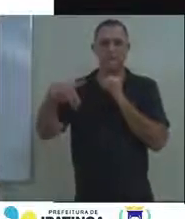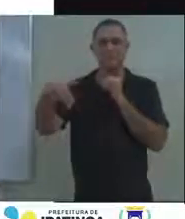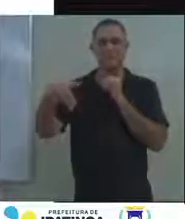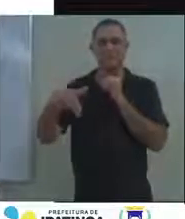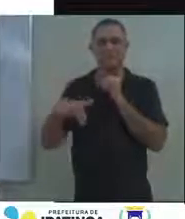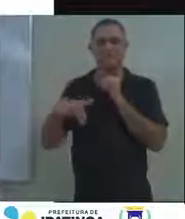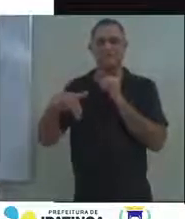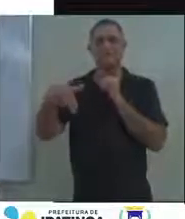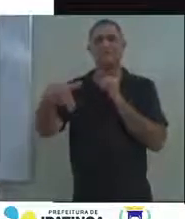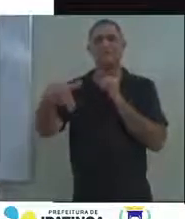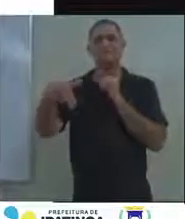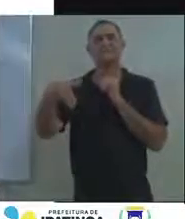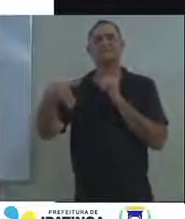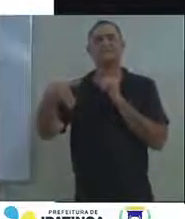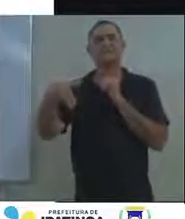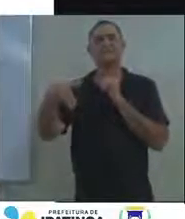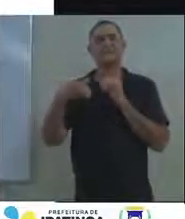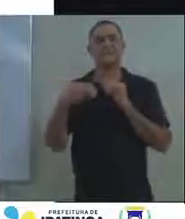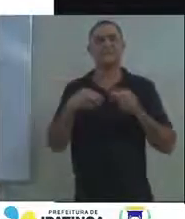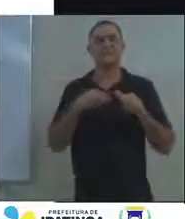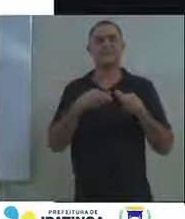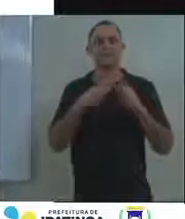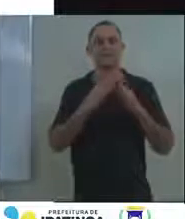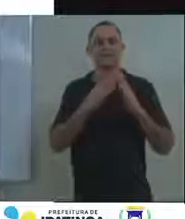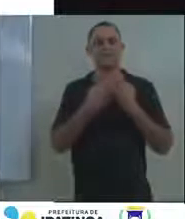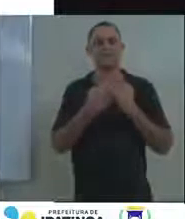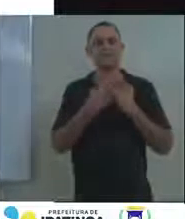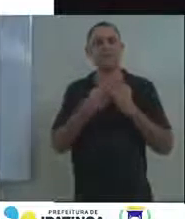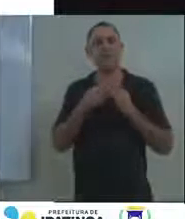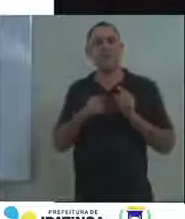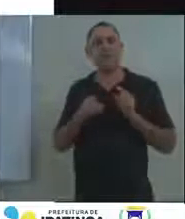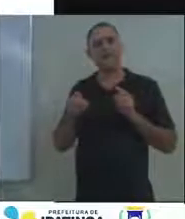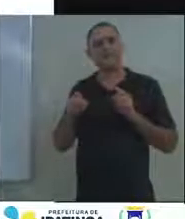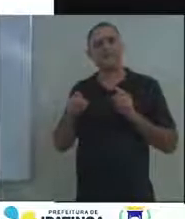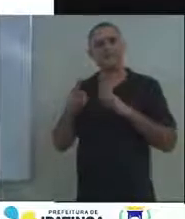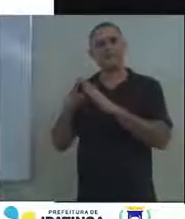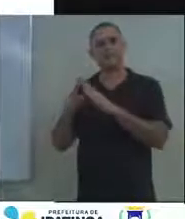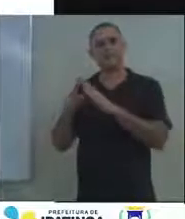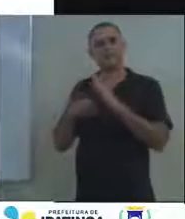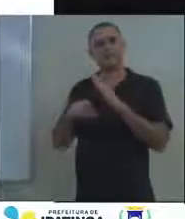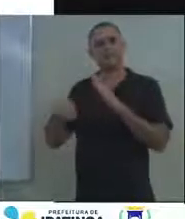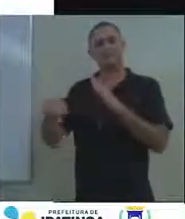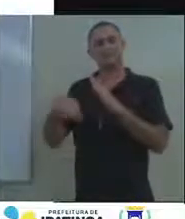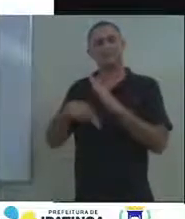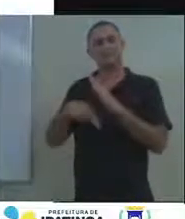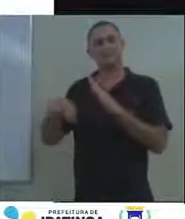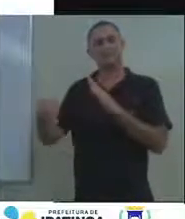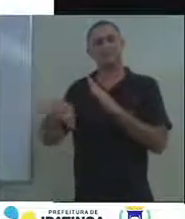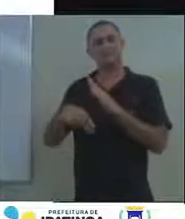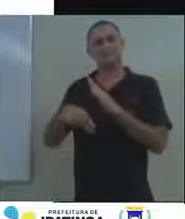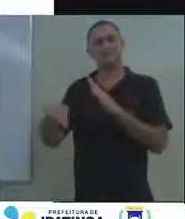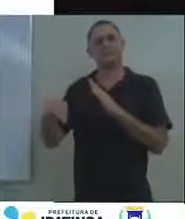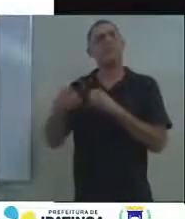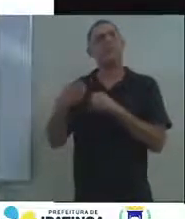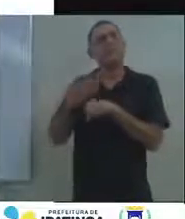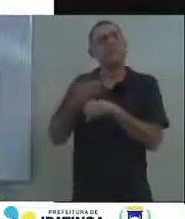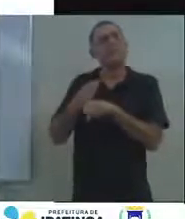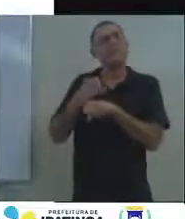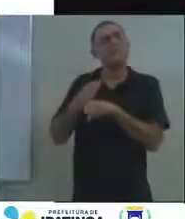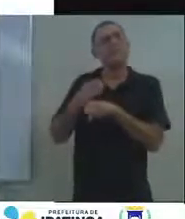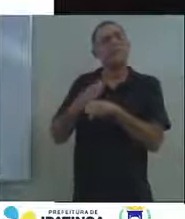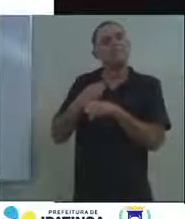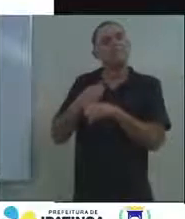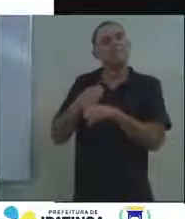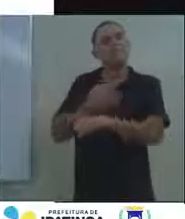o seu ambiente de trabalho e sua casa. Faça um repouso vocal. Se você fizer um repouso vocal, seu músculo